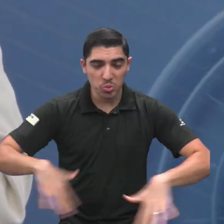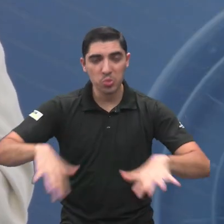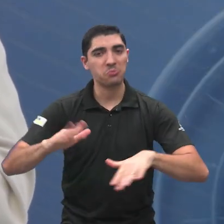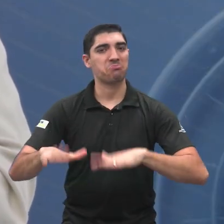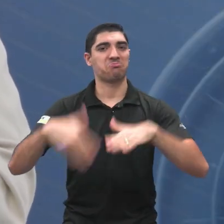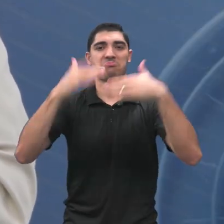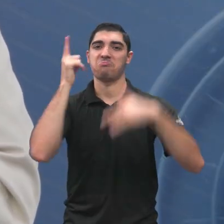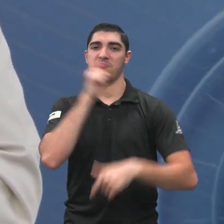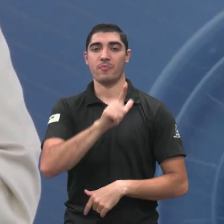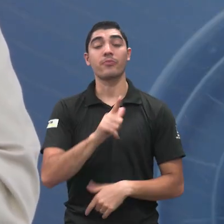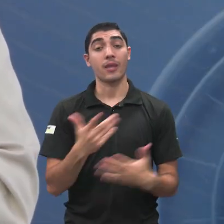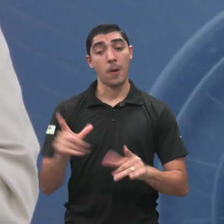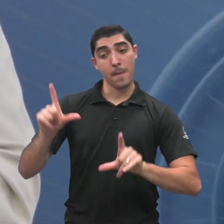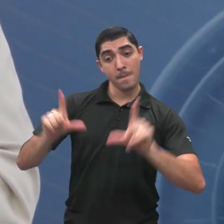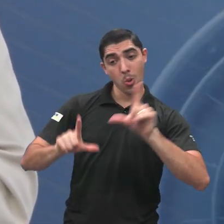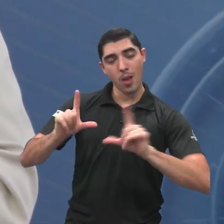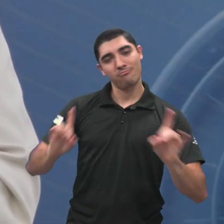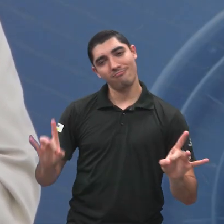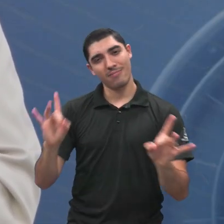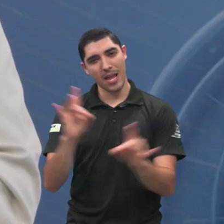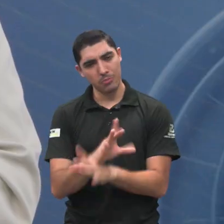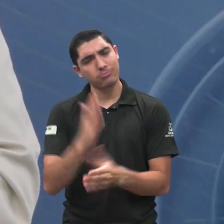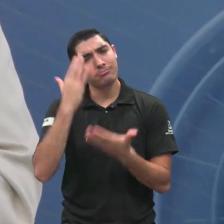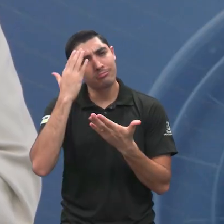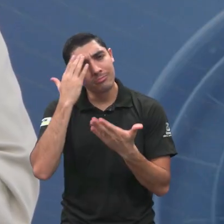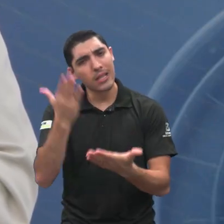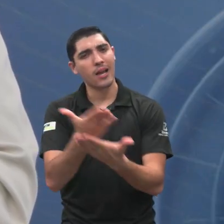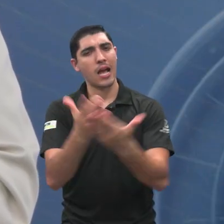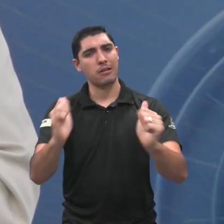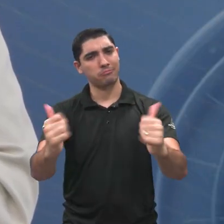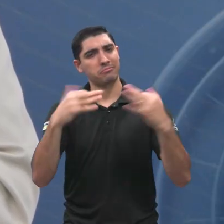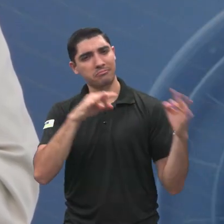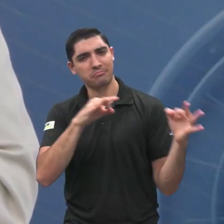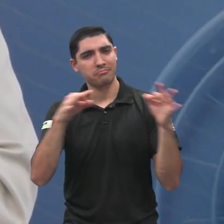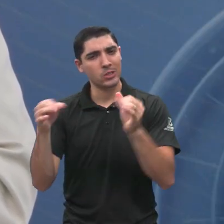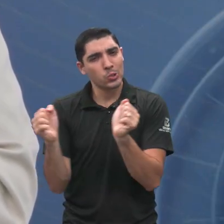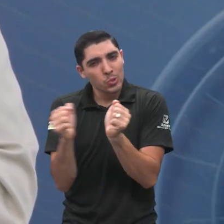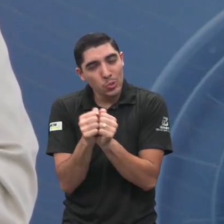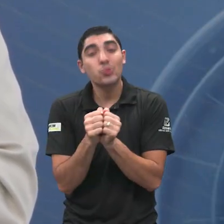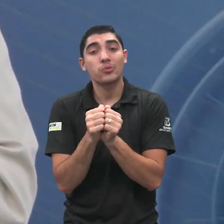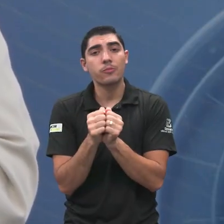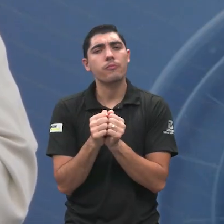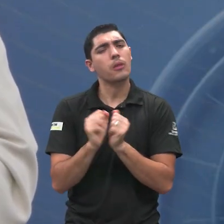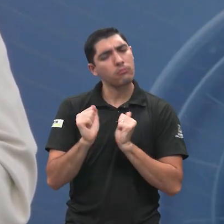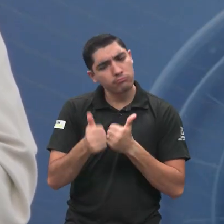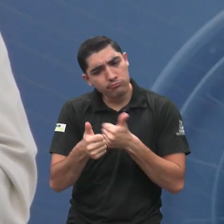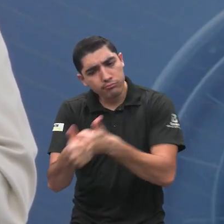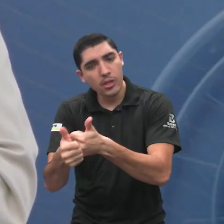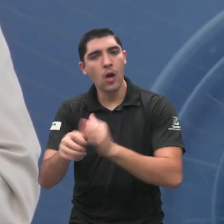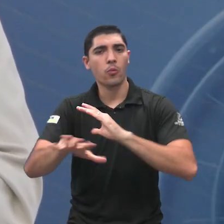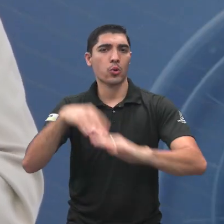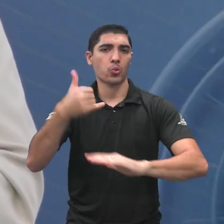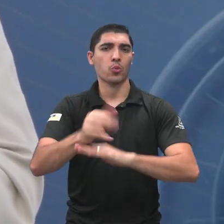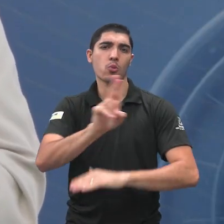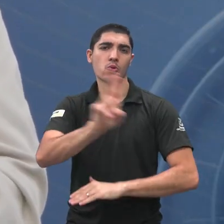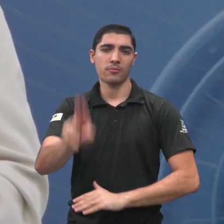O Diálogos da Cidade vai ficando por aqui. Obrigado pela sua companhia, pela sua presença. Nos acompanhe pelo